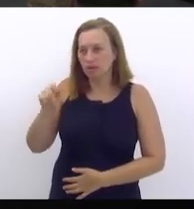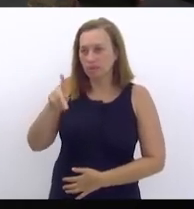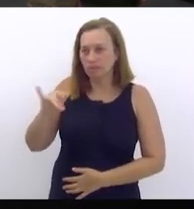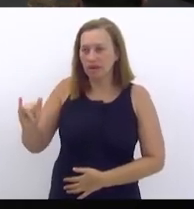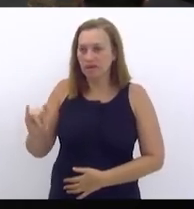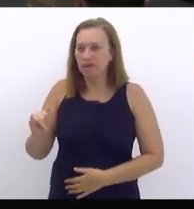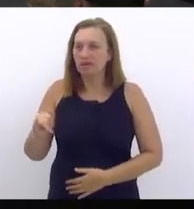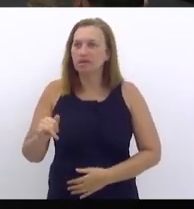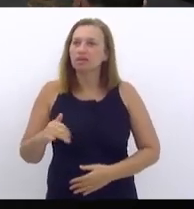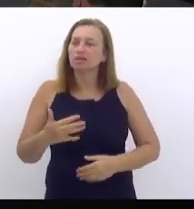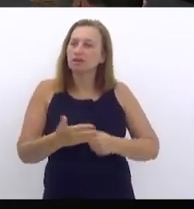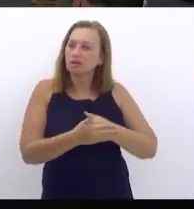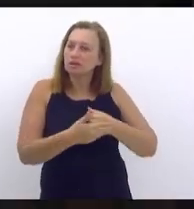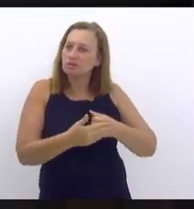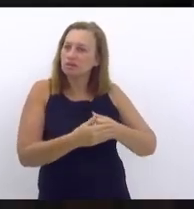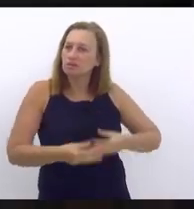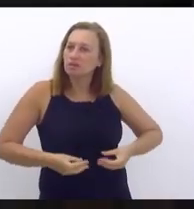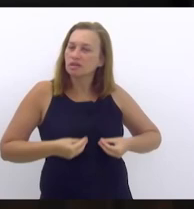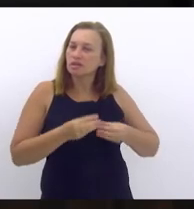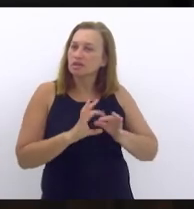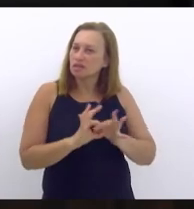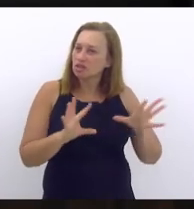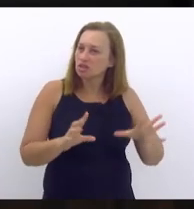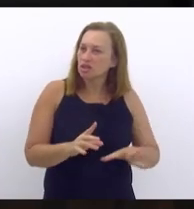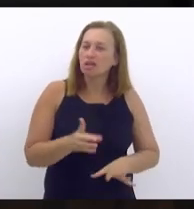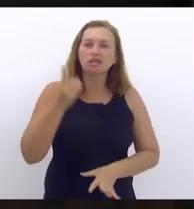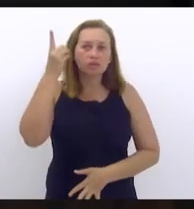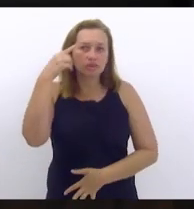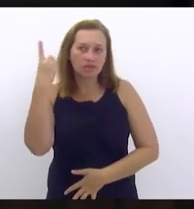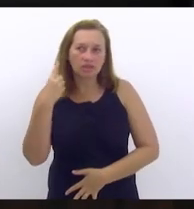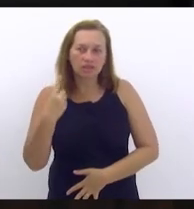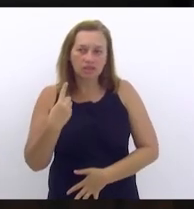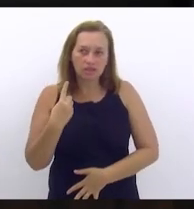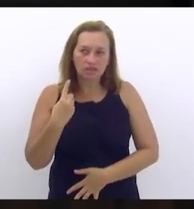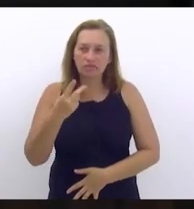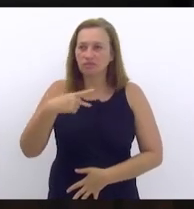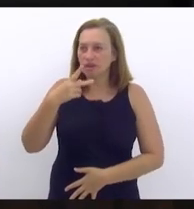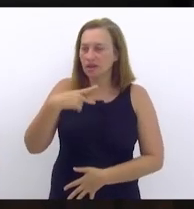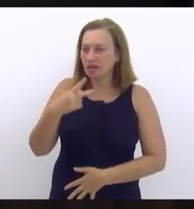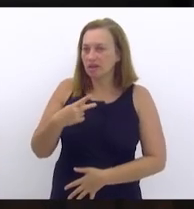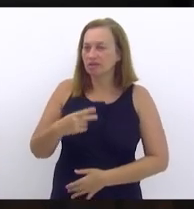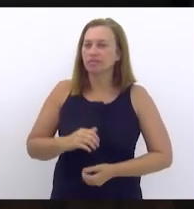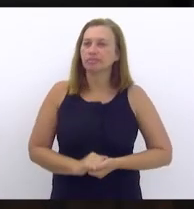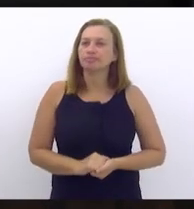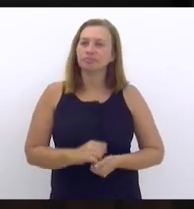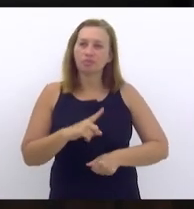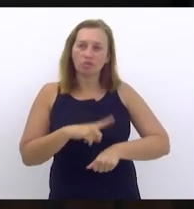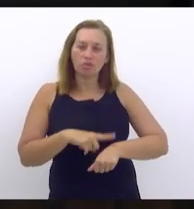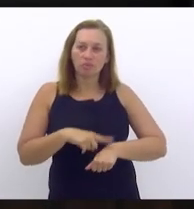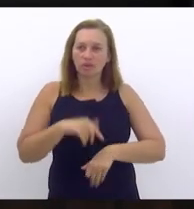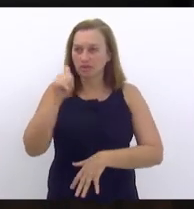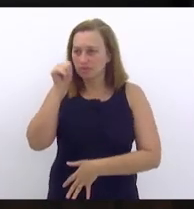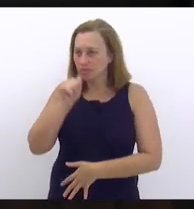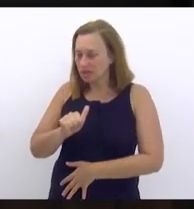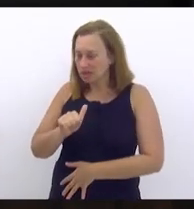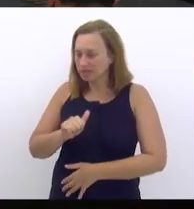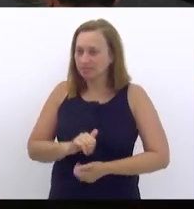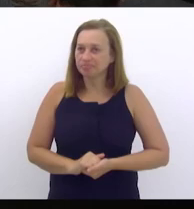ceder a fala agora para a deputada Dani, até mesmo porque está no momento mulher no